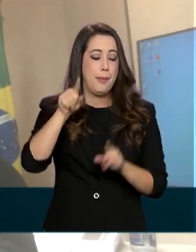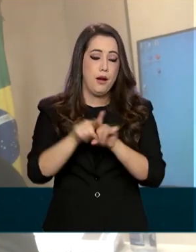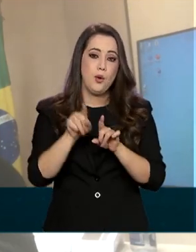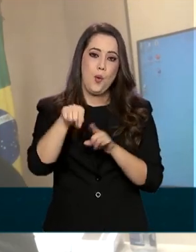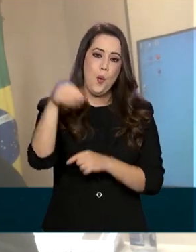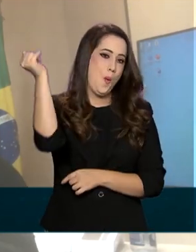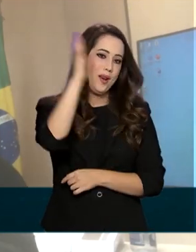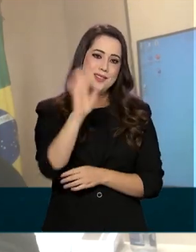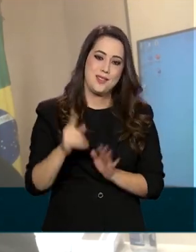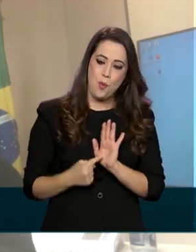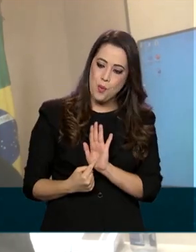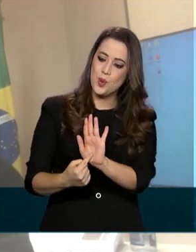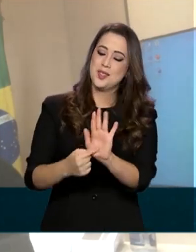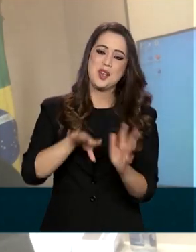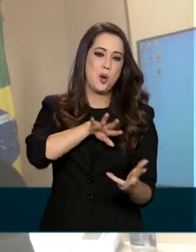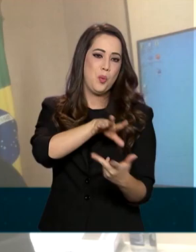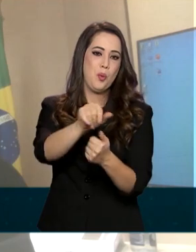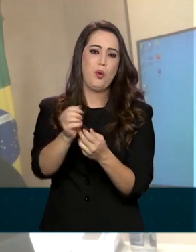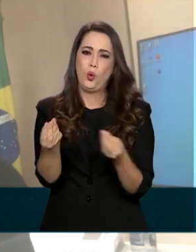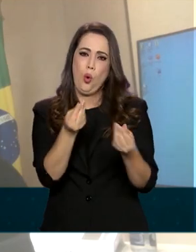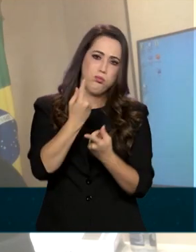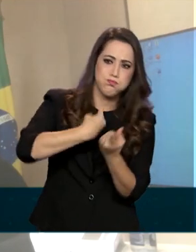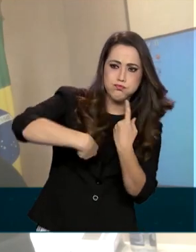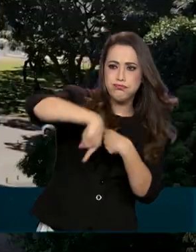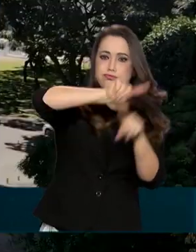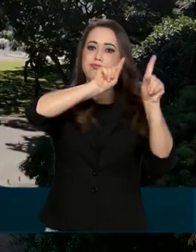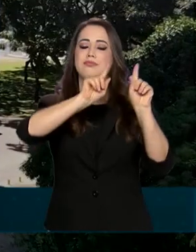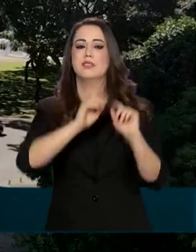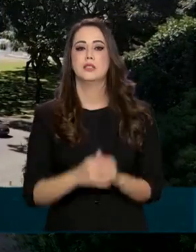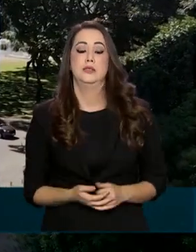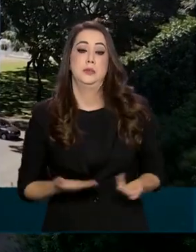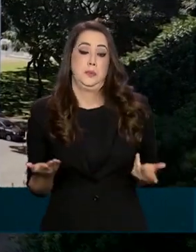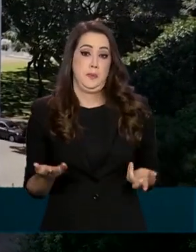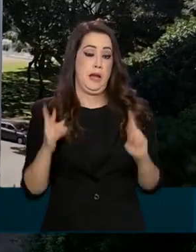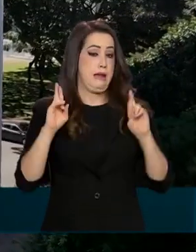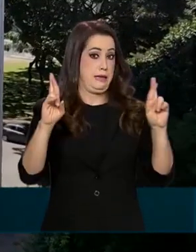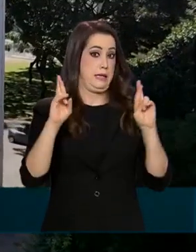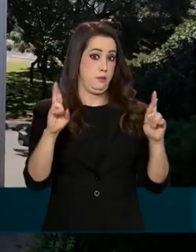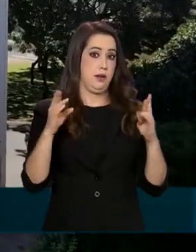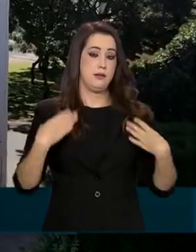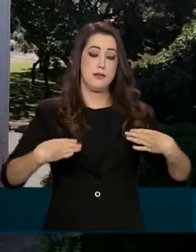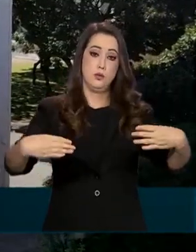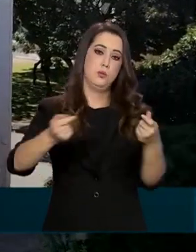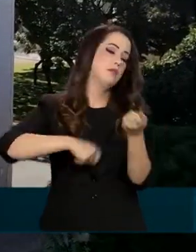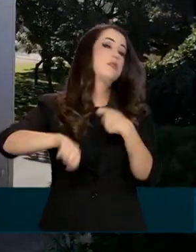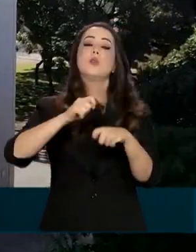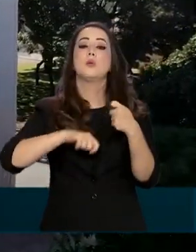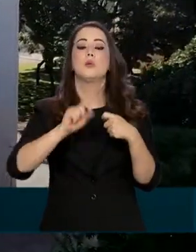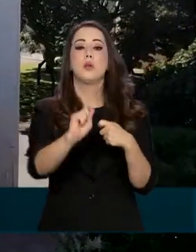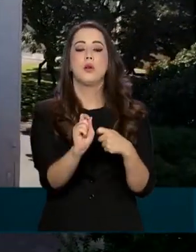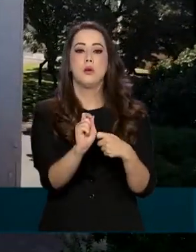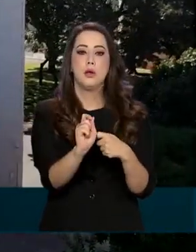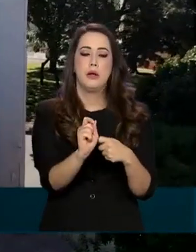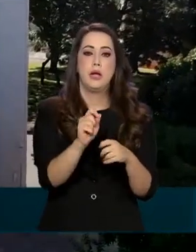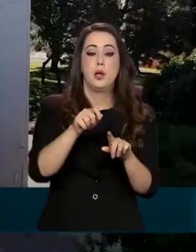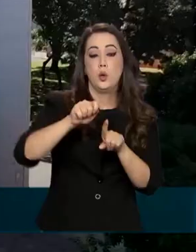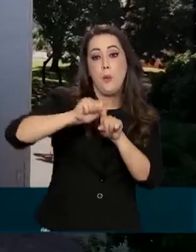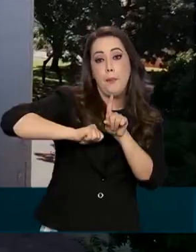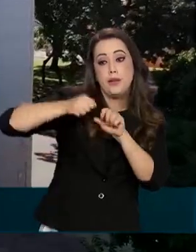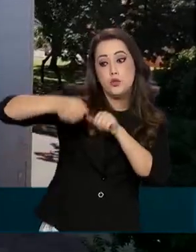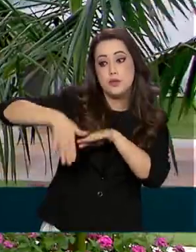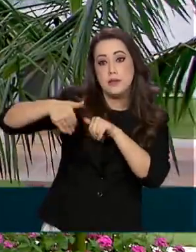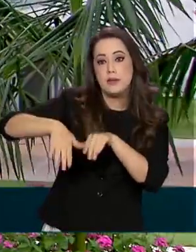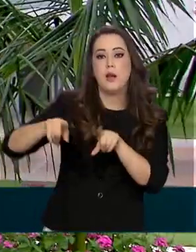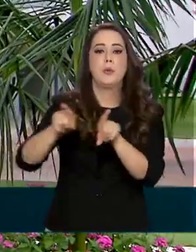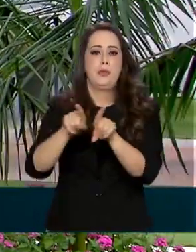surpreendendo o mundo com a velocidade da sua retomada. A previsão do Ministério da Economia é que em setembro e